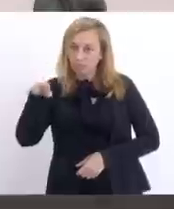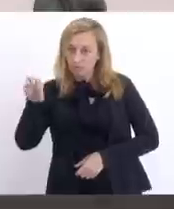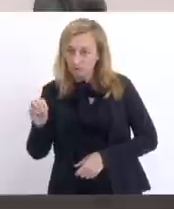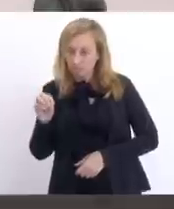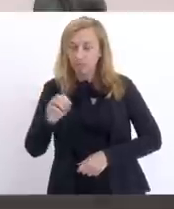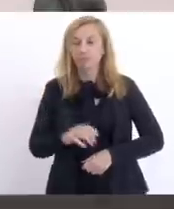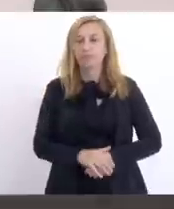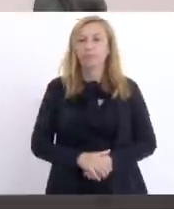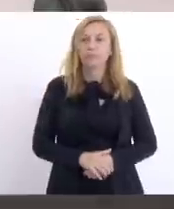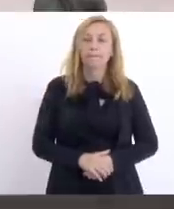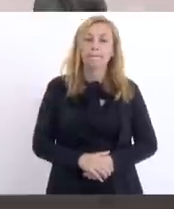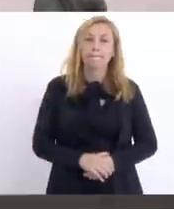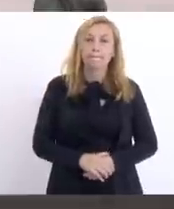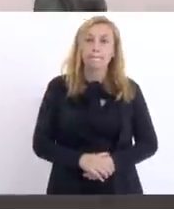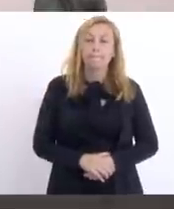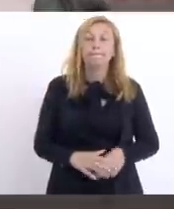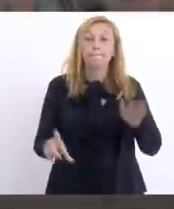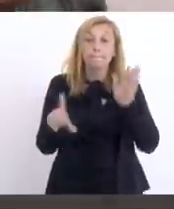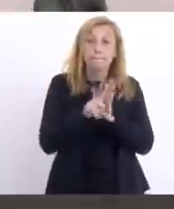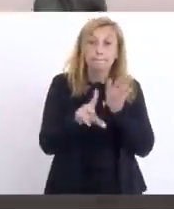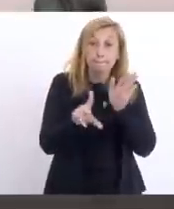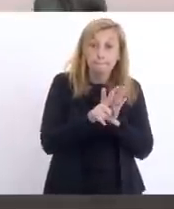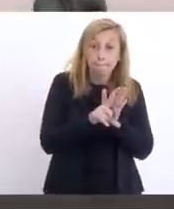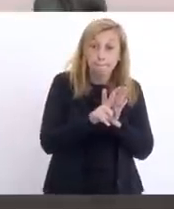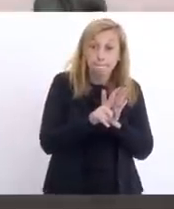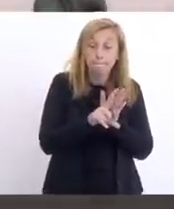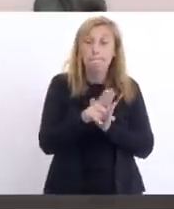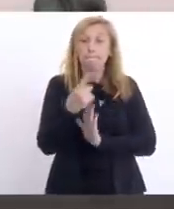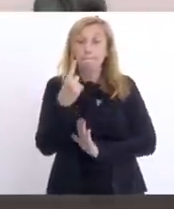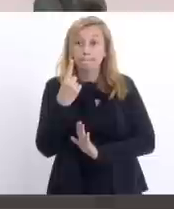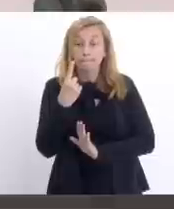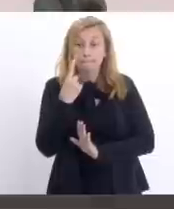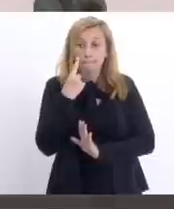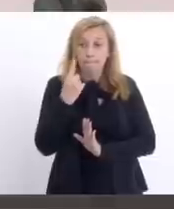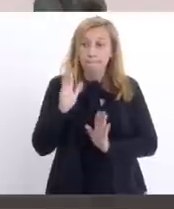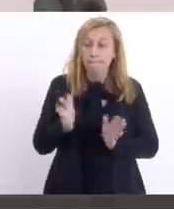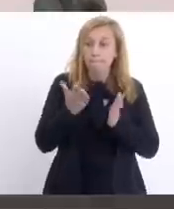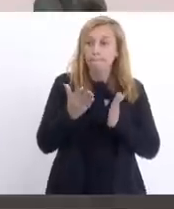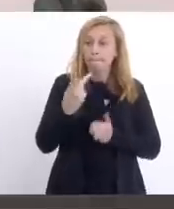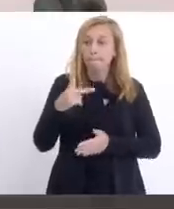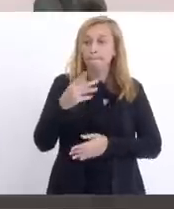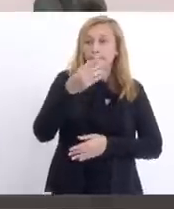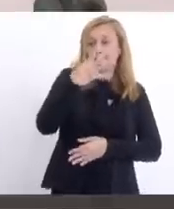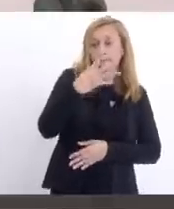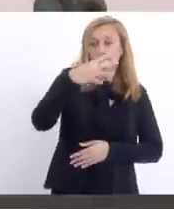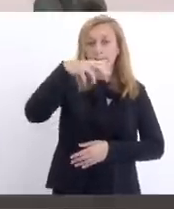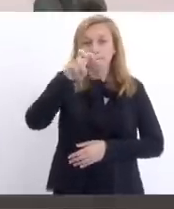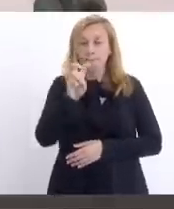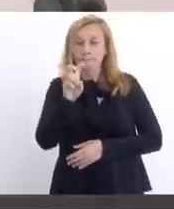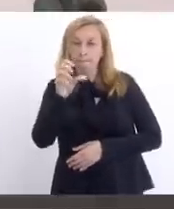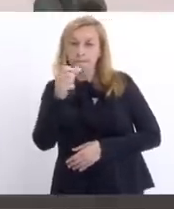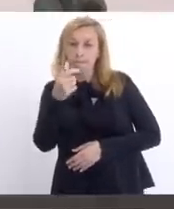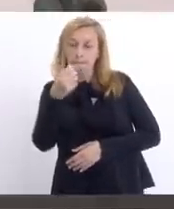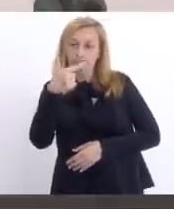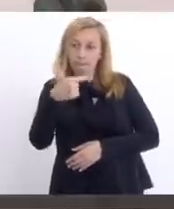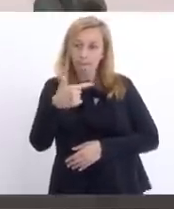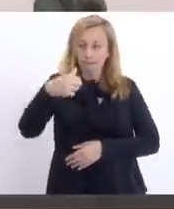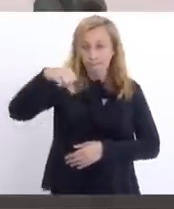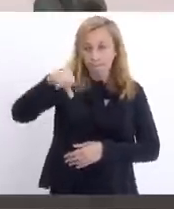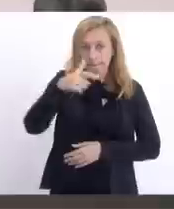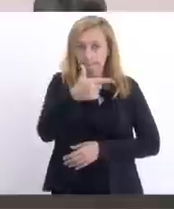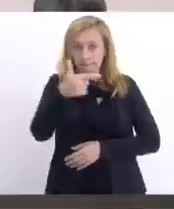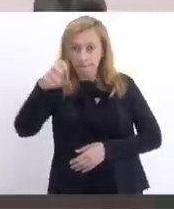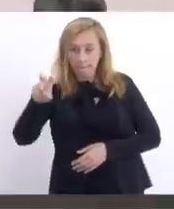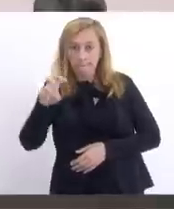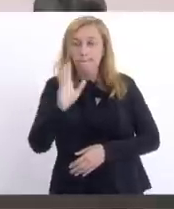ThyssenKrupp. Na lei que prevê o incentivo dela, que é 4529, de 2005, já há um